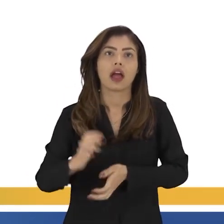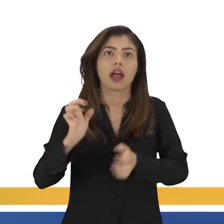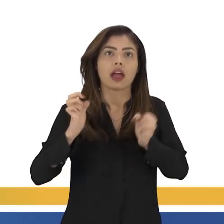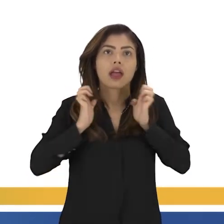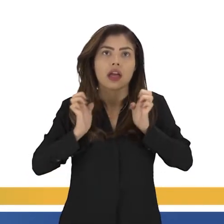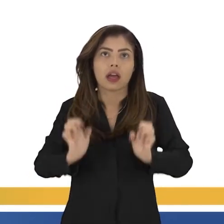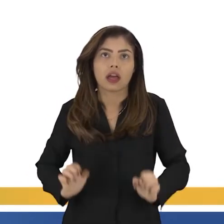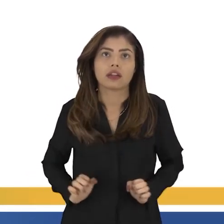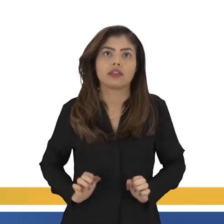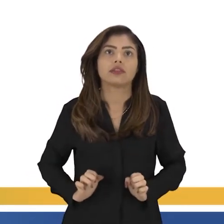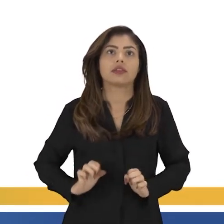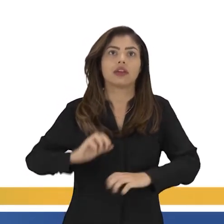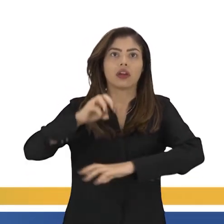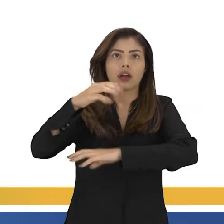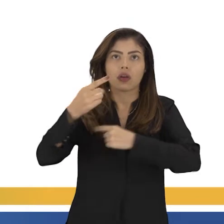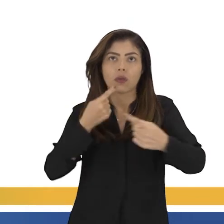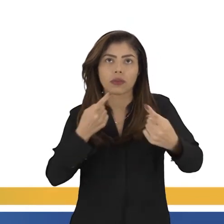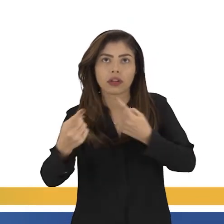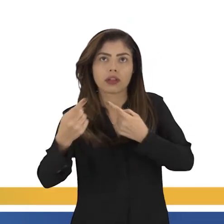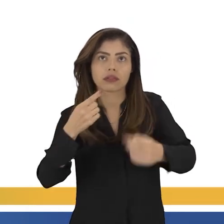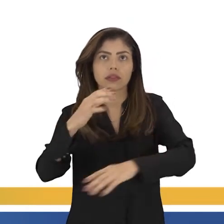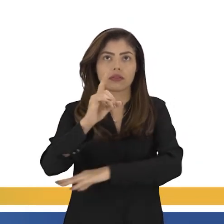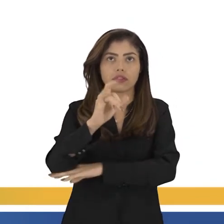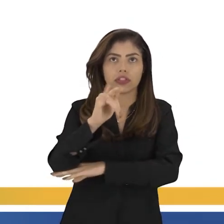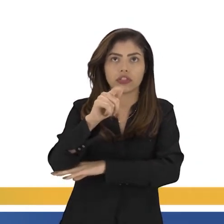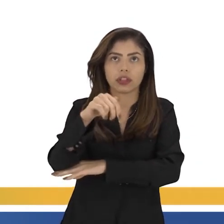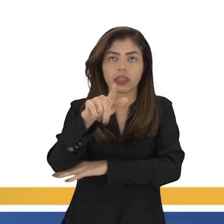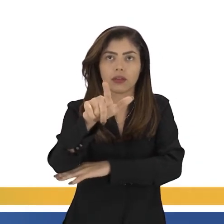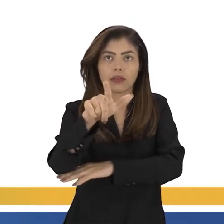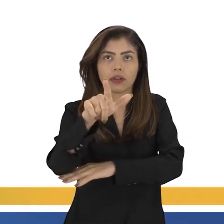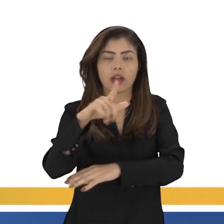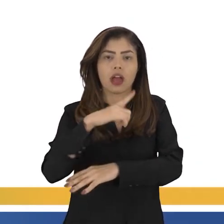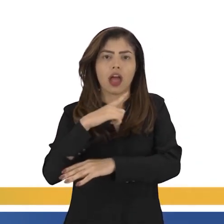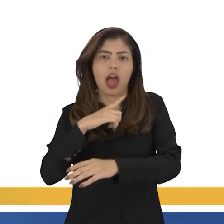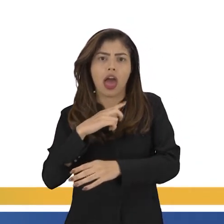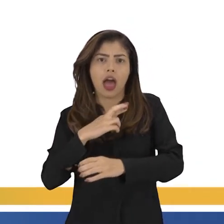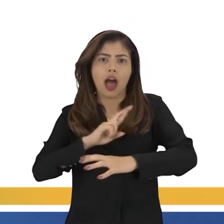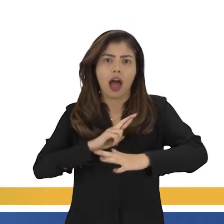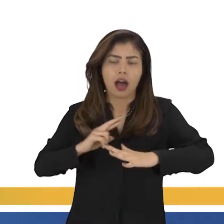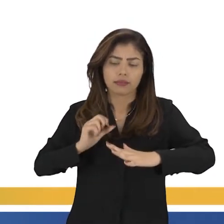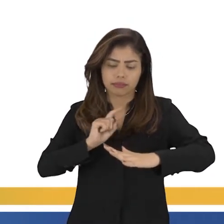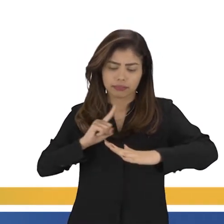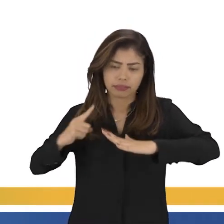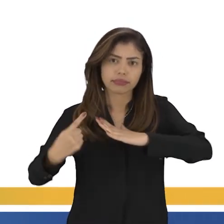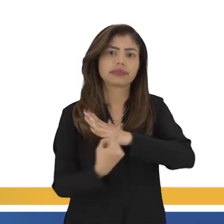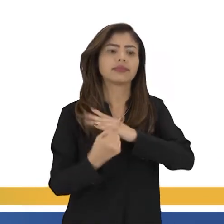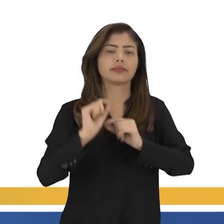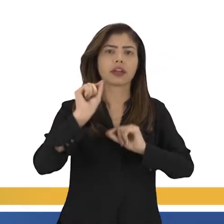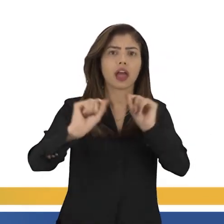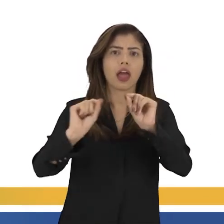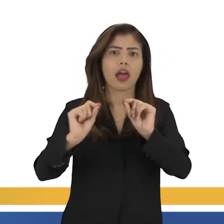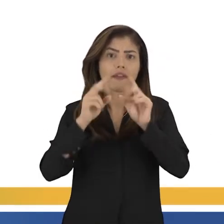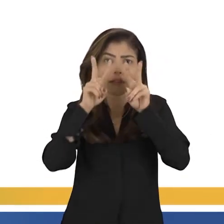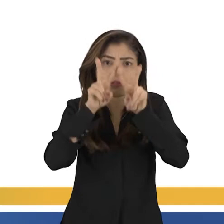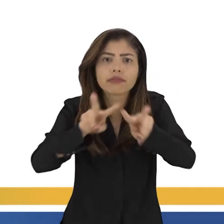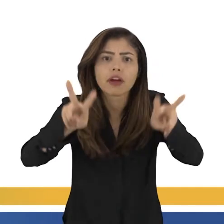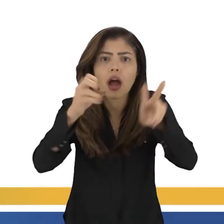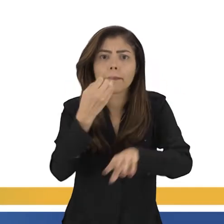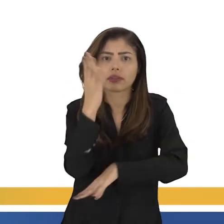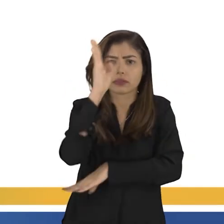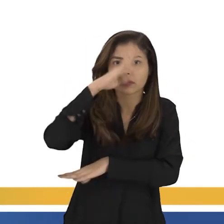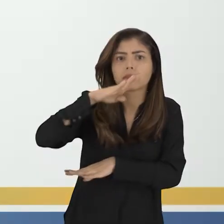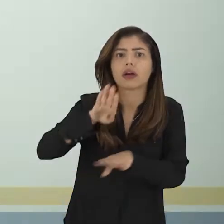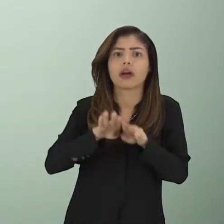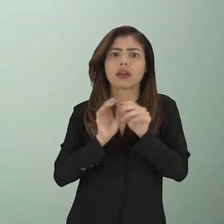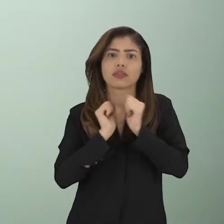chama de ética nas comunicações digitais. Com o avanço da internet, meio que a rede, ela teria tornado visível tanto o